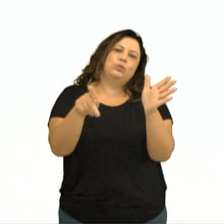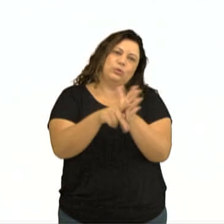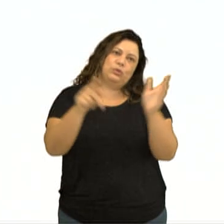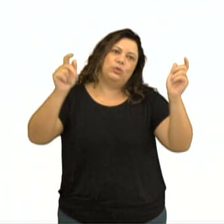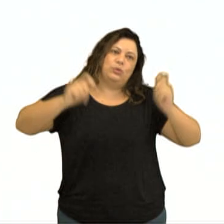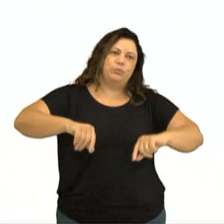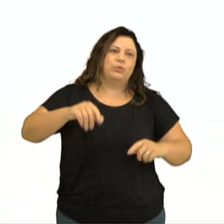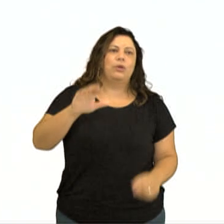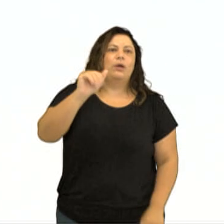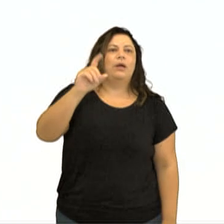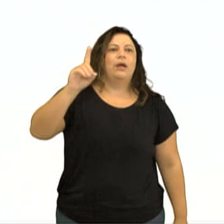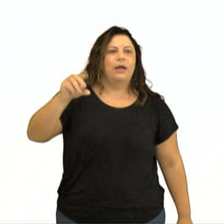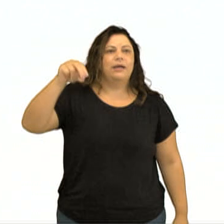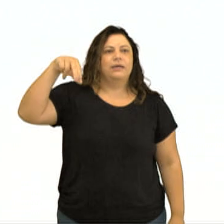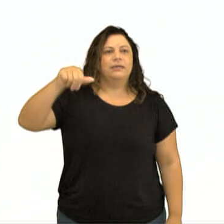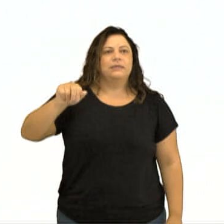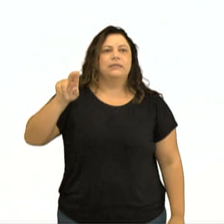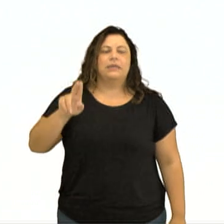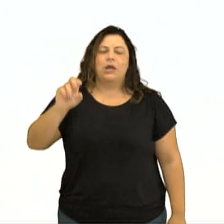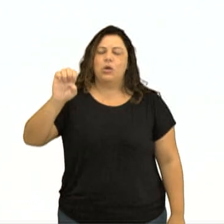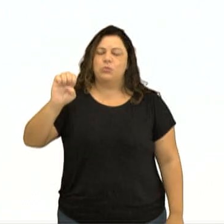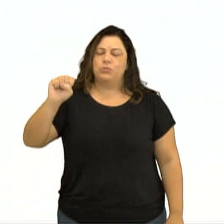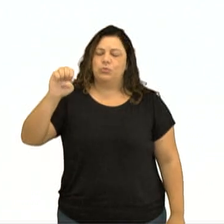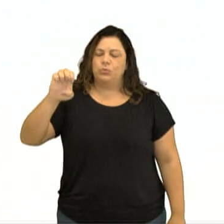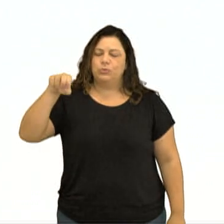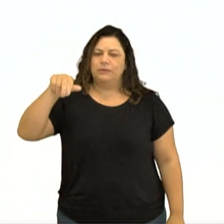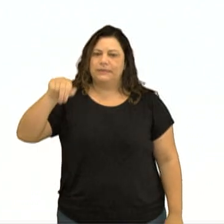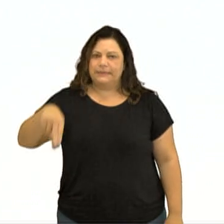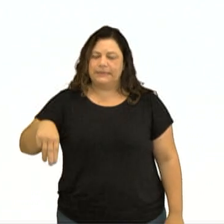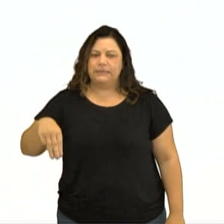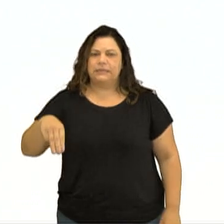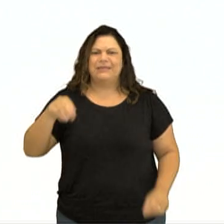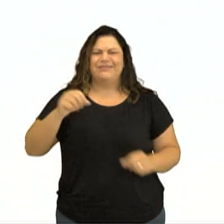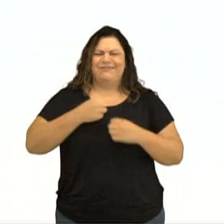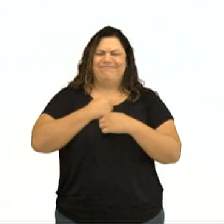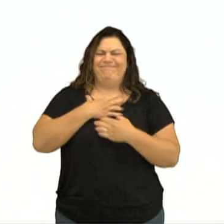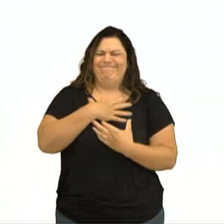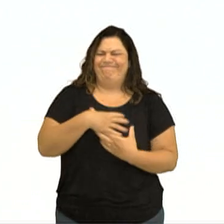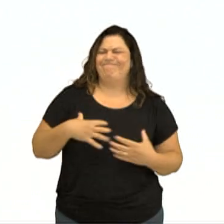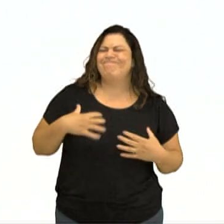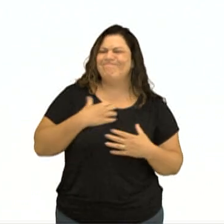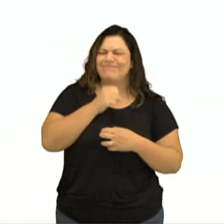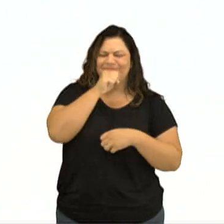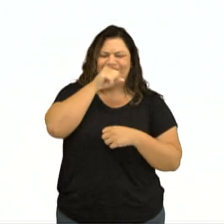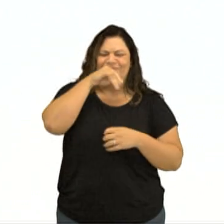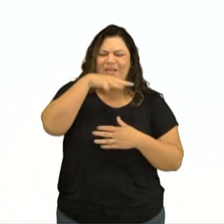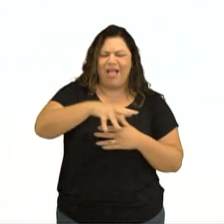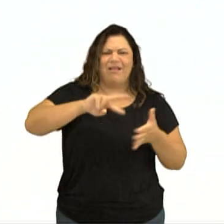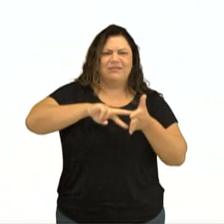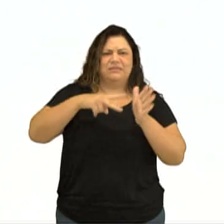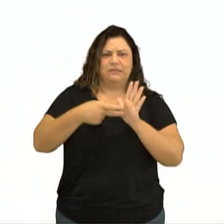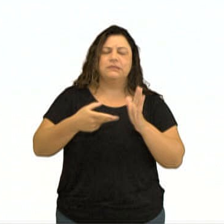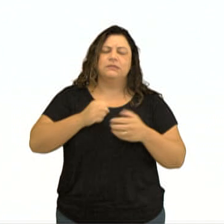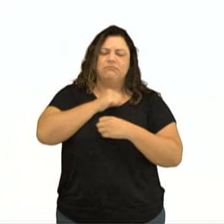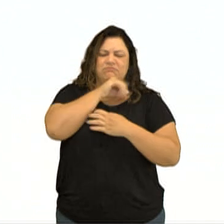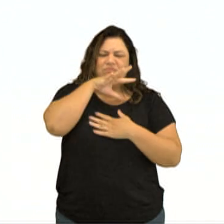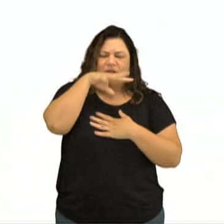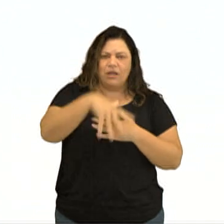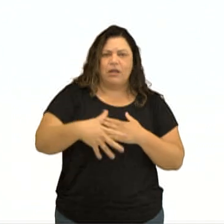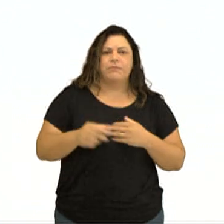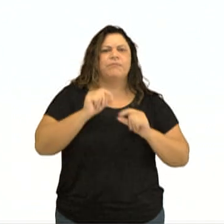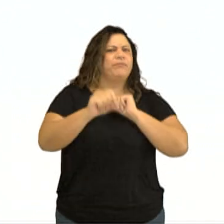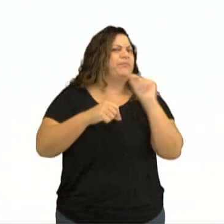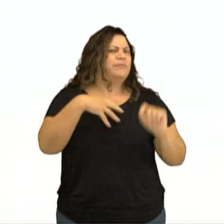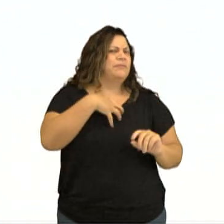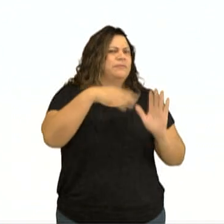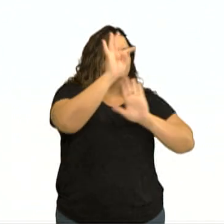até provocar náusea, até provocar enjoo. Qual efeito de sentido é provocado por ela no texto?